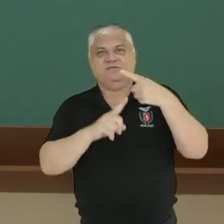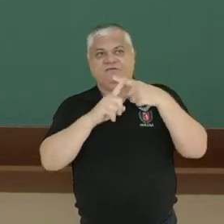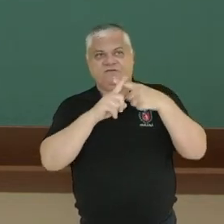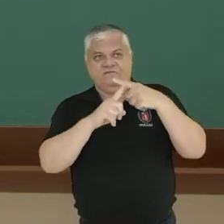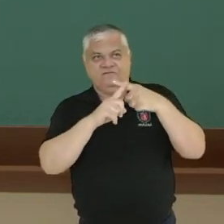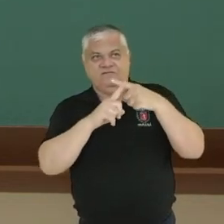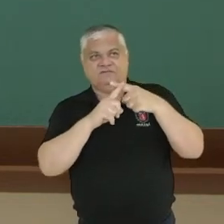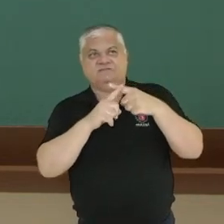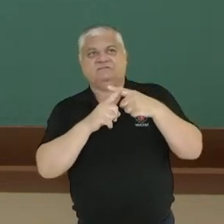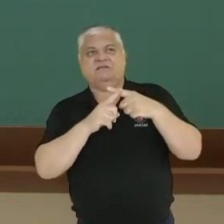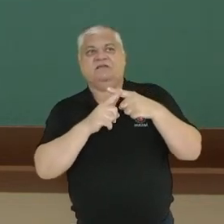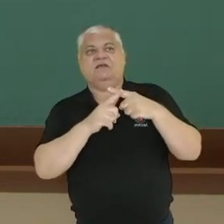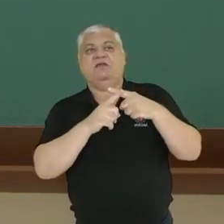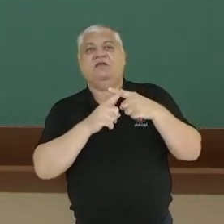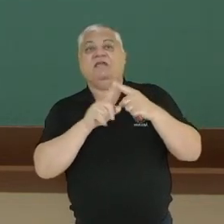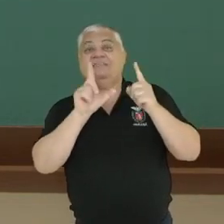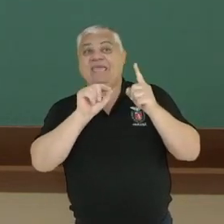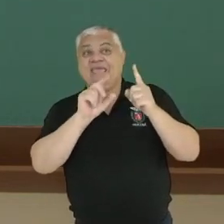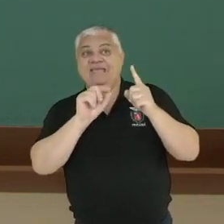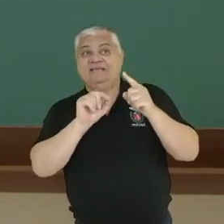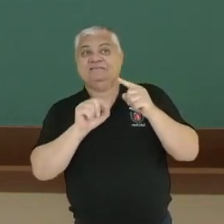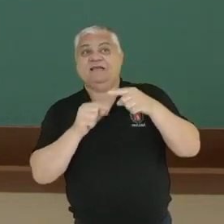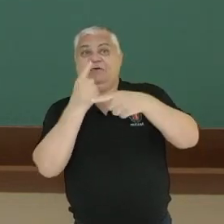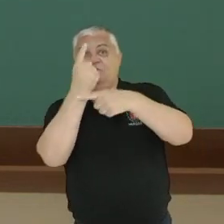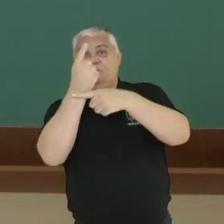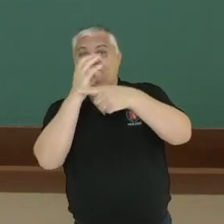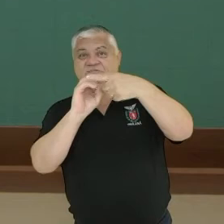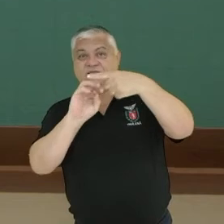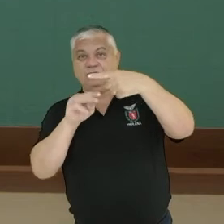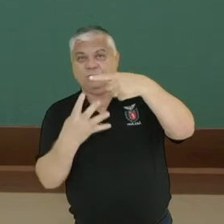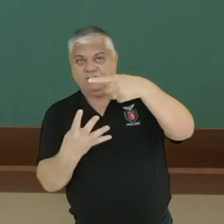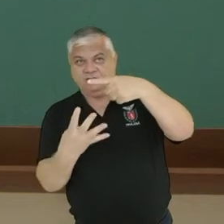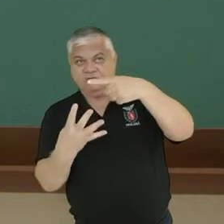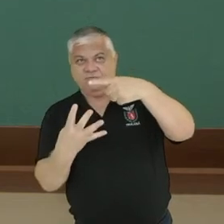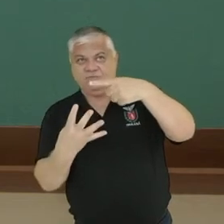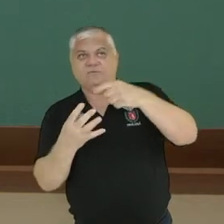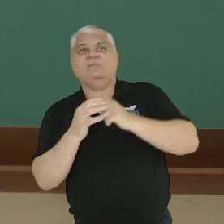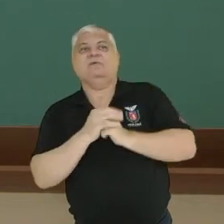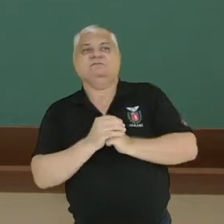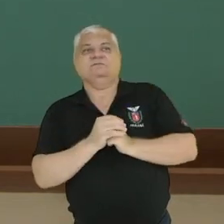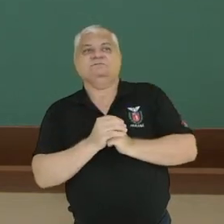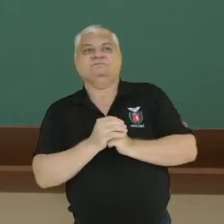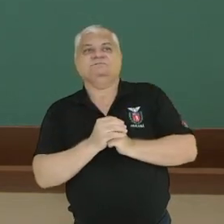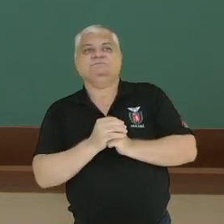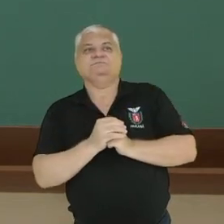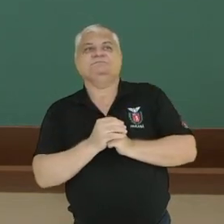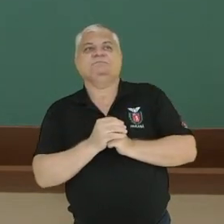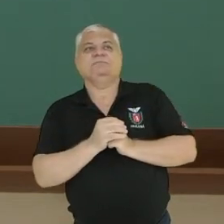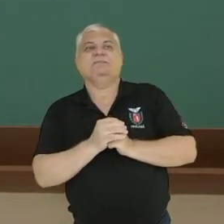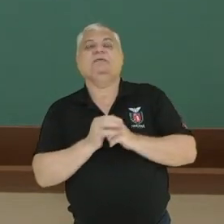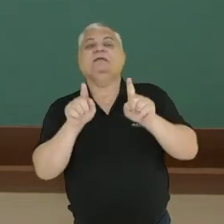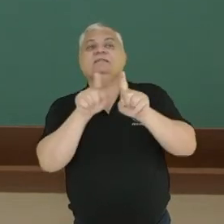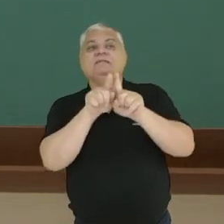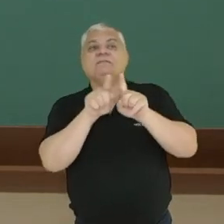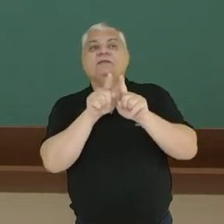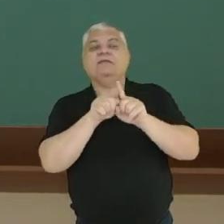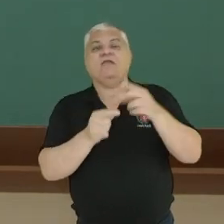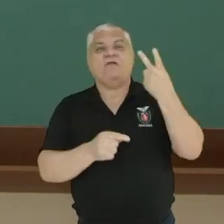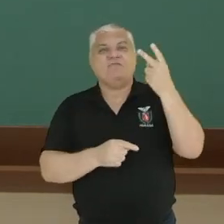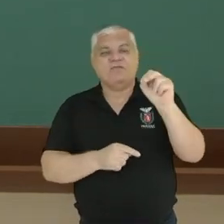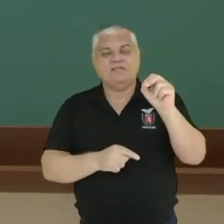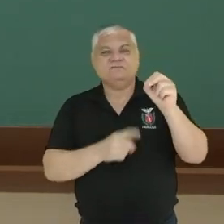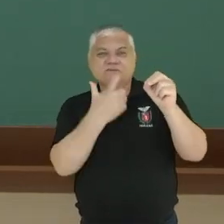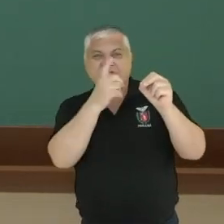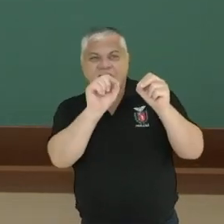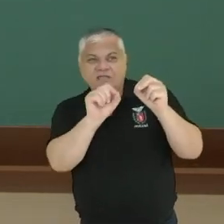20 vezes o log de 10, 1 sobre 0,4, né? 20 vezes log